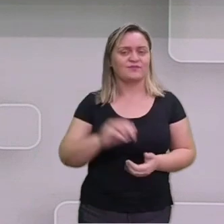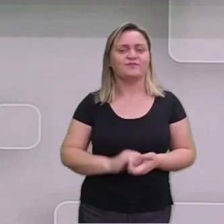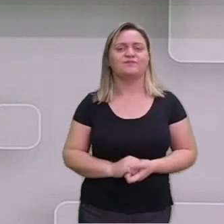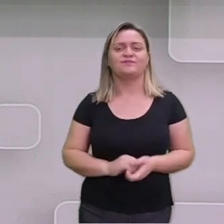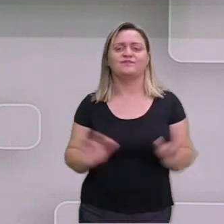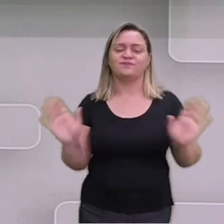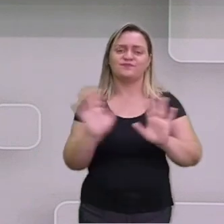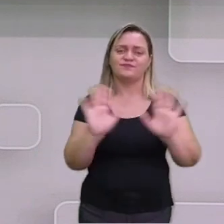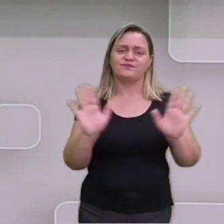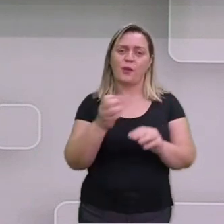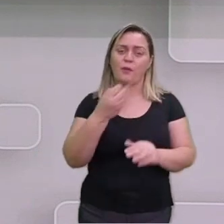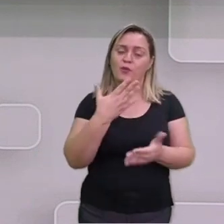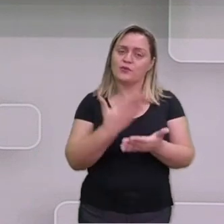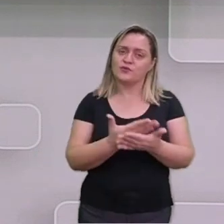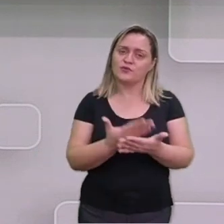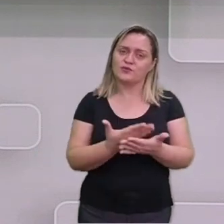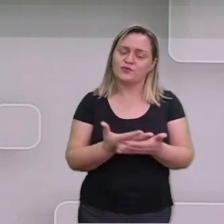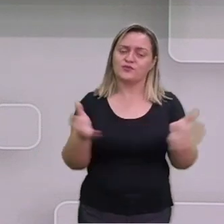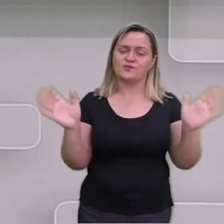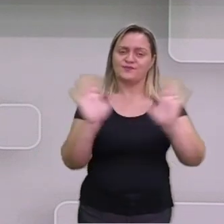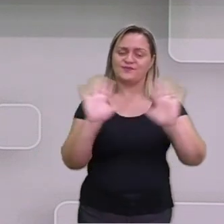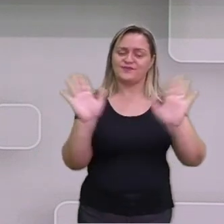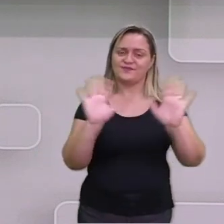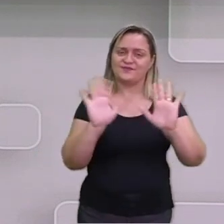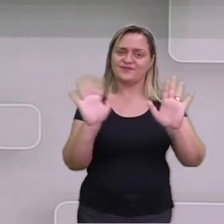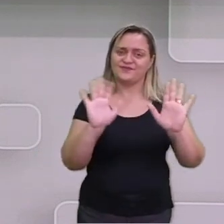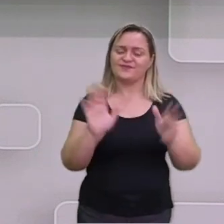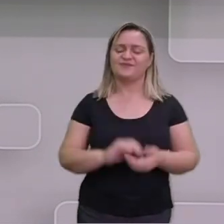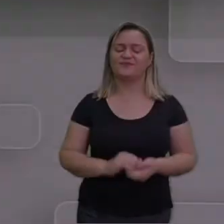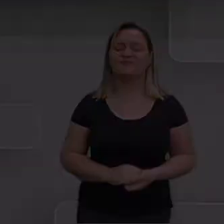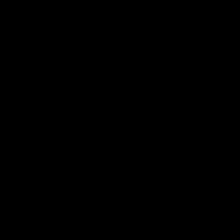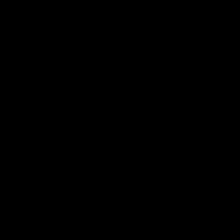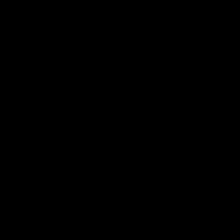em sites de confiança ou pergunte a alguém da sua casa, mas não deixe de fazer a atividade. E para acessar as nossas